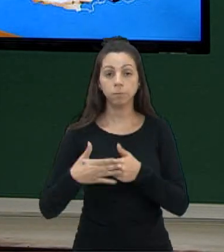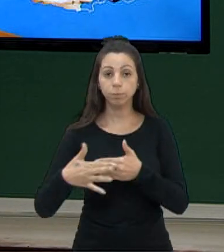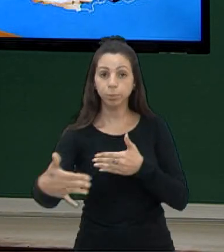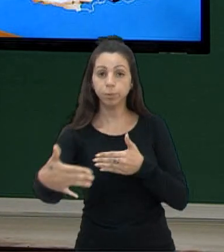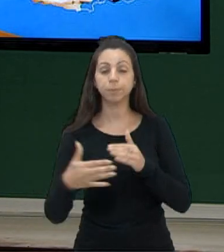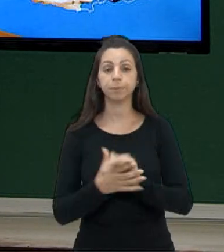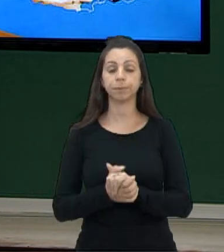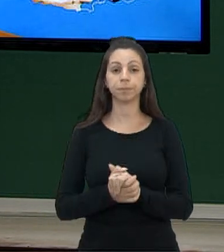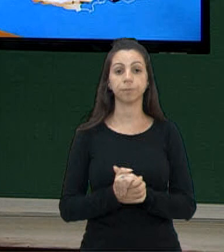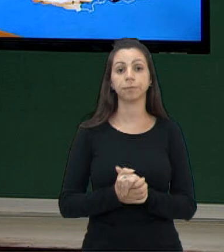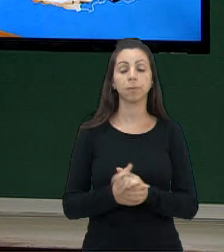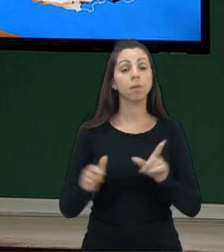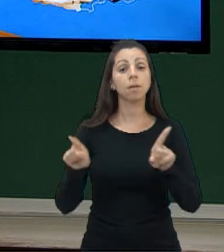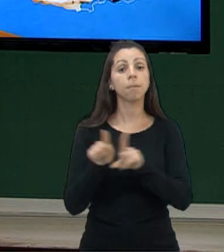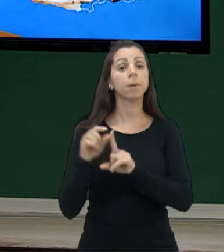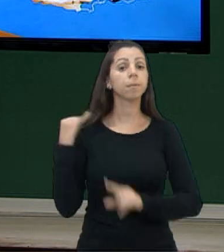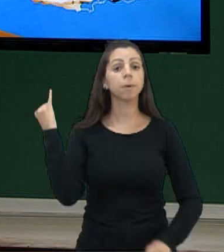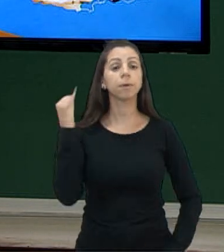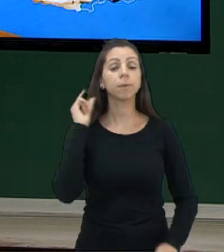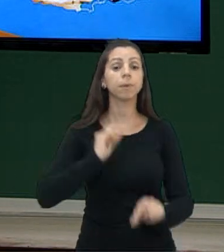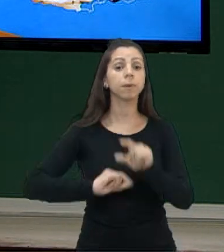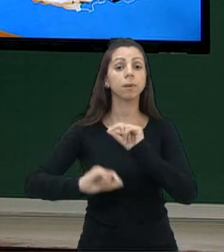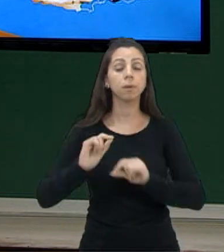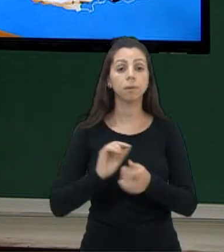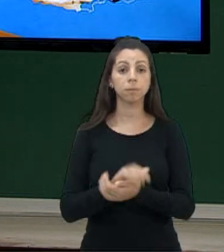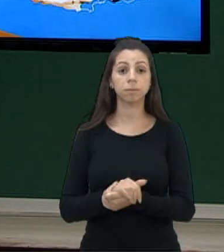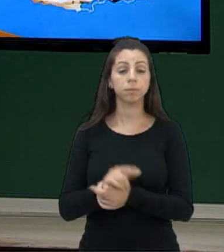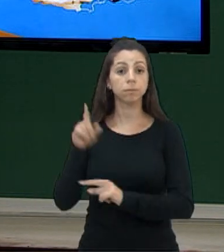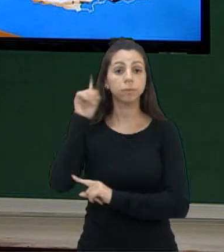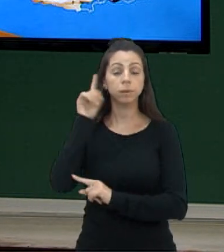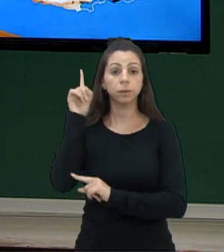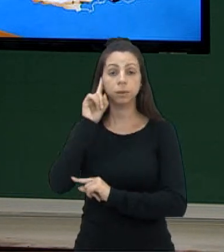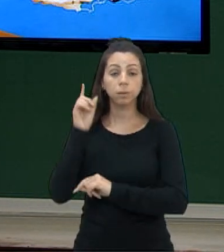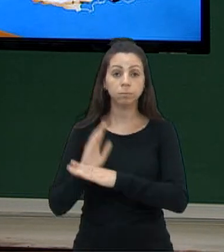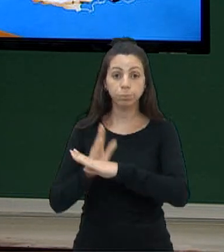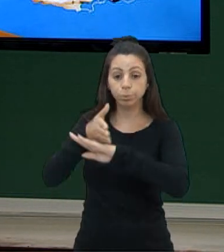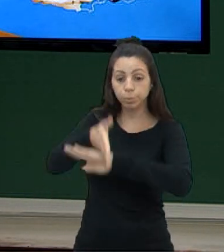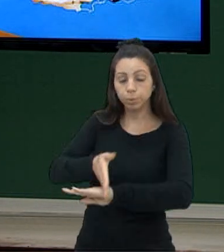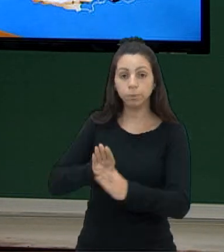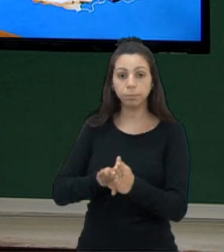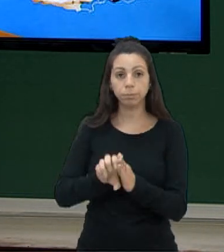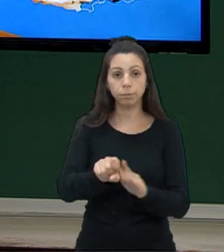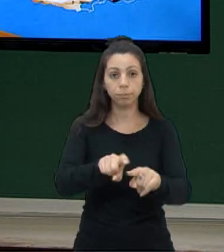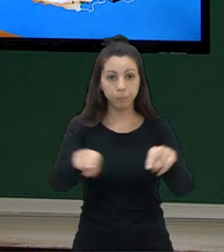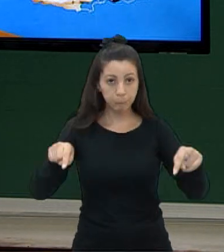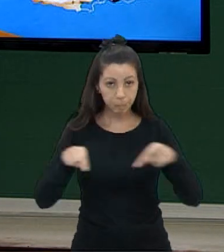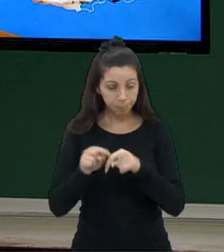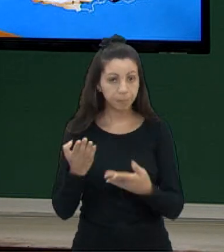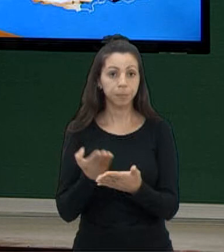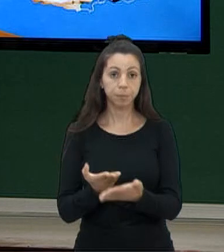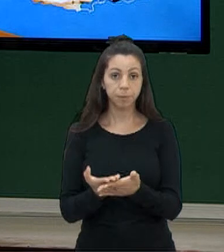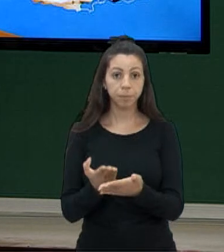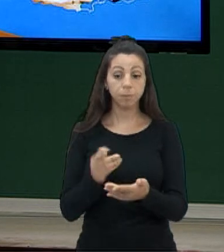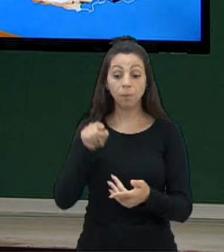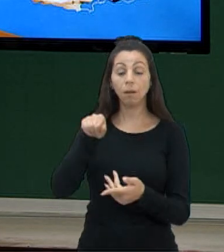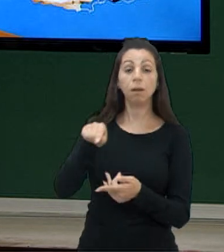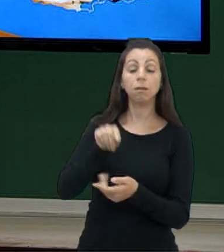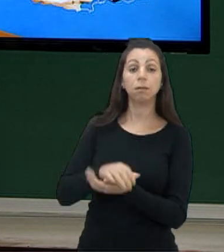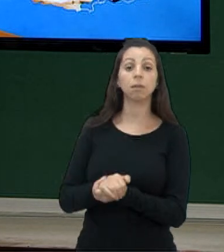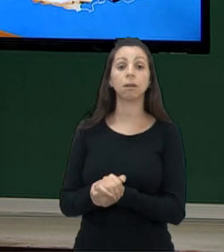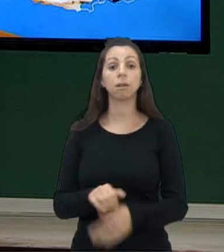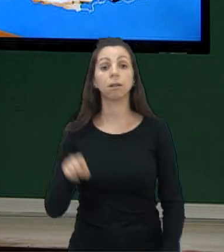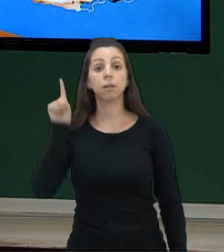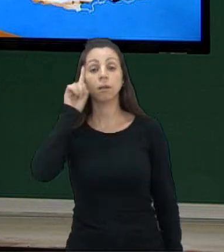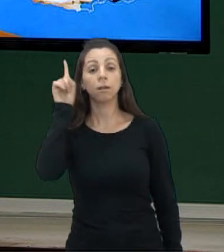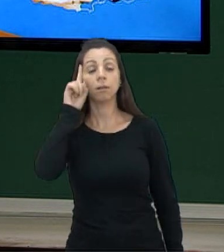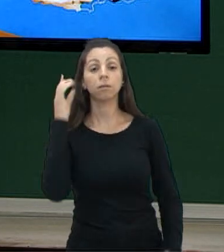E também quero destacar a você, estudante, a importância de diariamente acessar o ambiente Google Classroom e lá, todas as aulas,